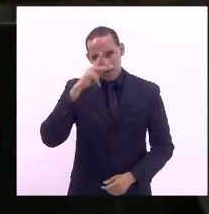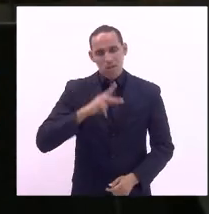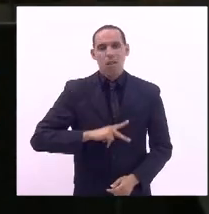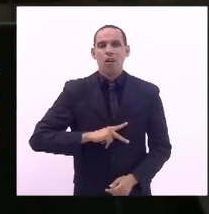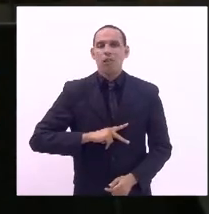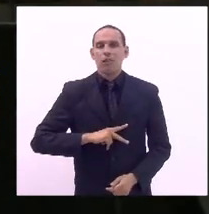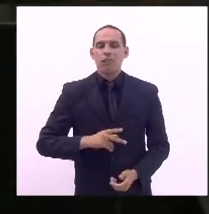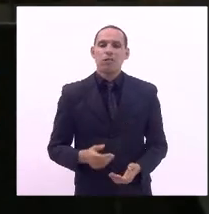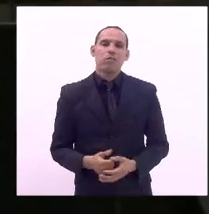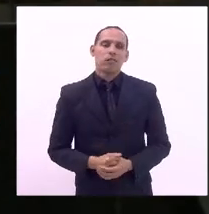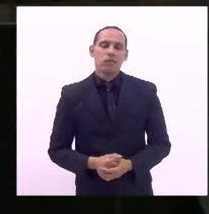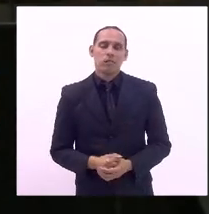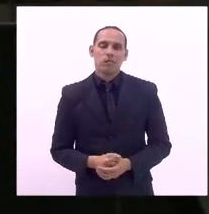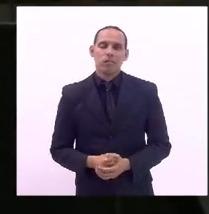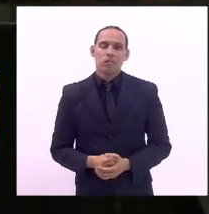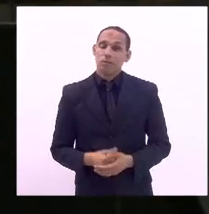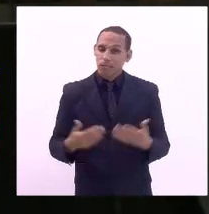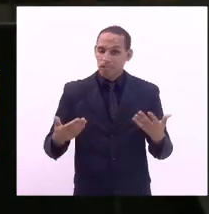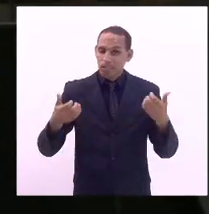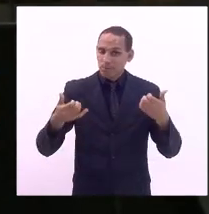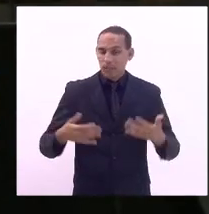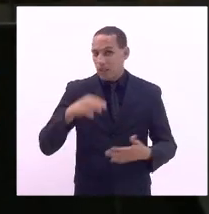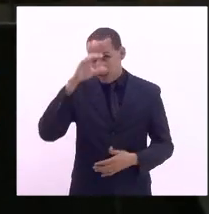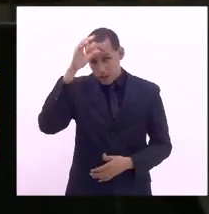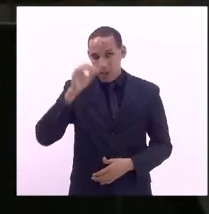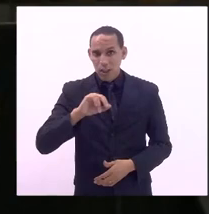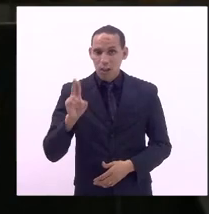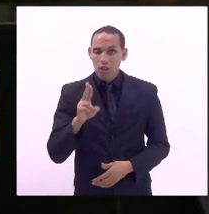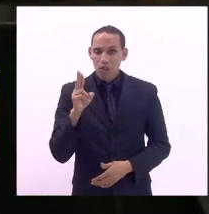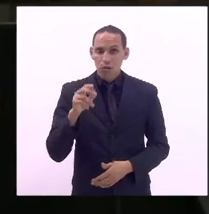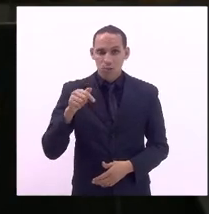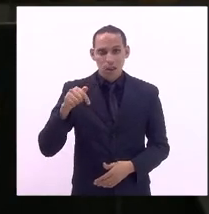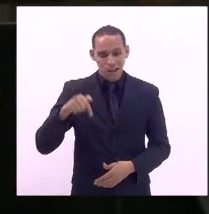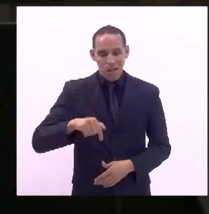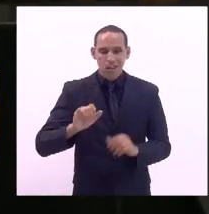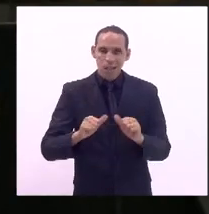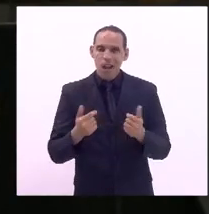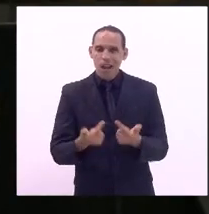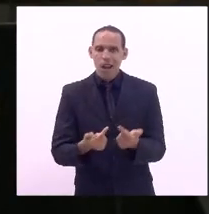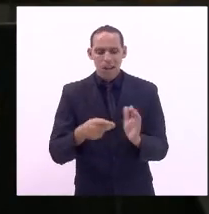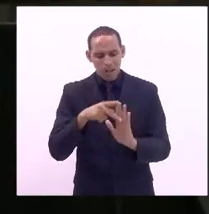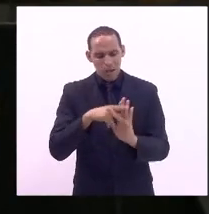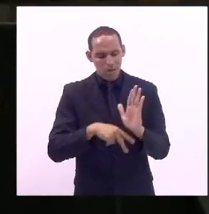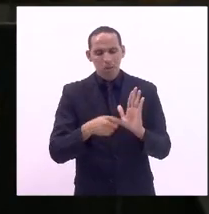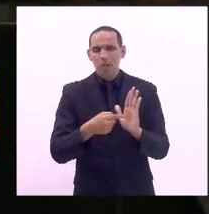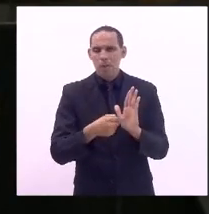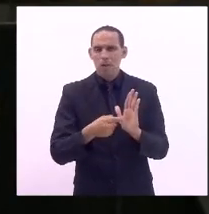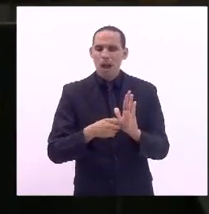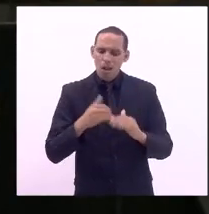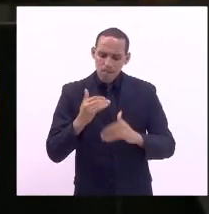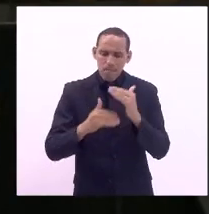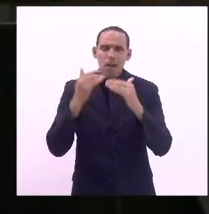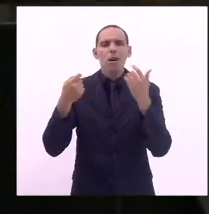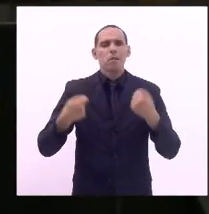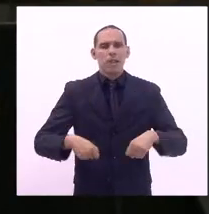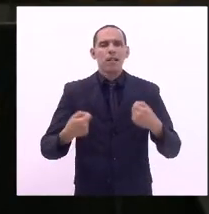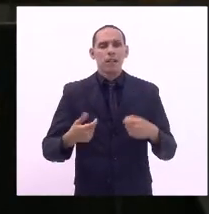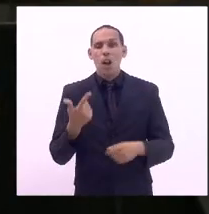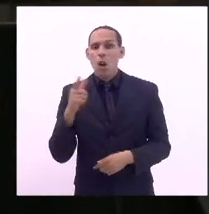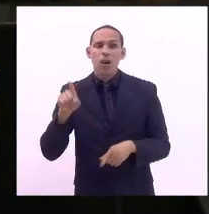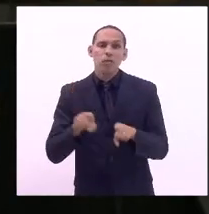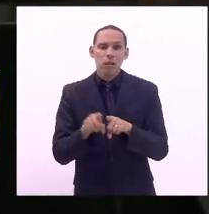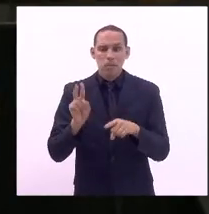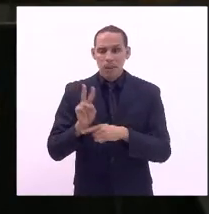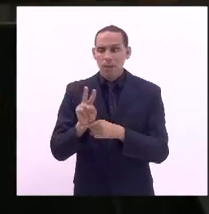Dizer, Tia Ju, que é de suma importância que essa matéria avance aqui na casa. Não só essa, mas como todas as outras que defendem esses